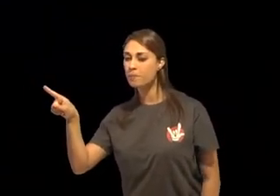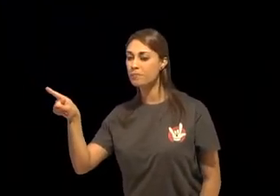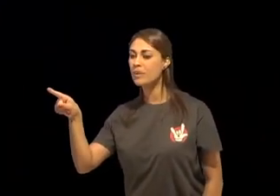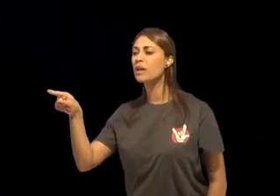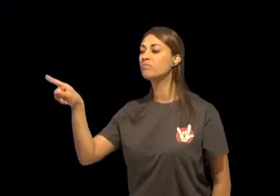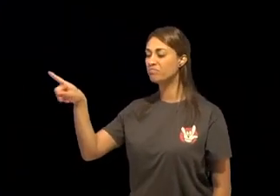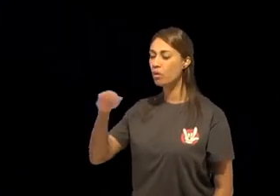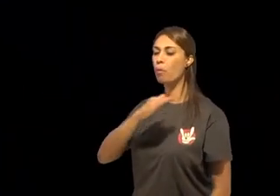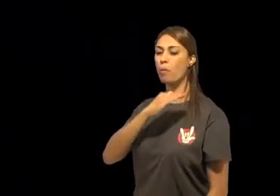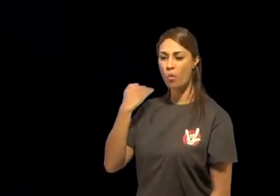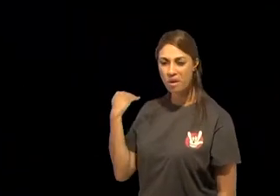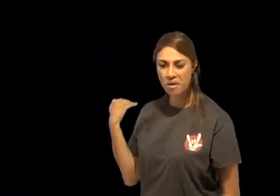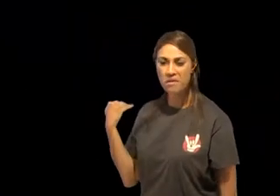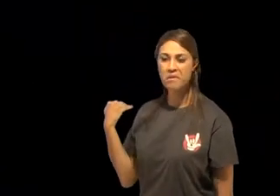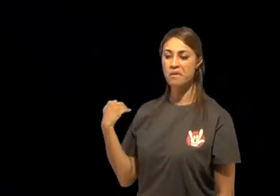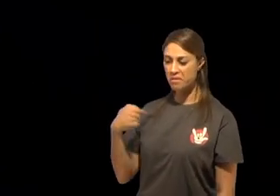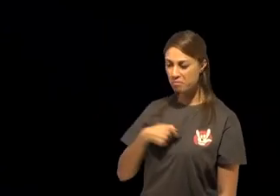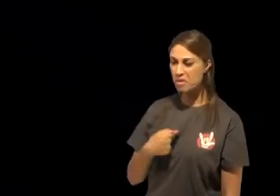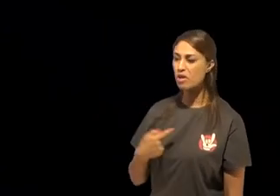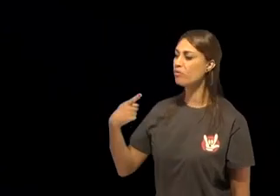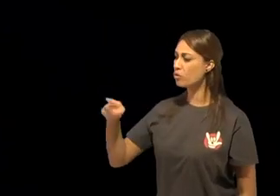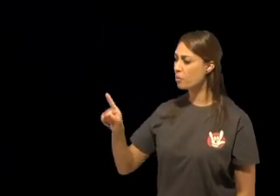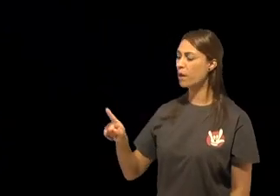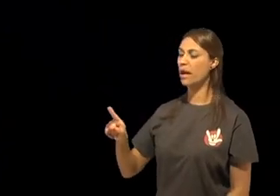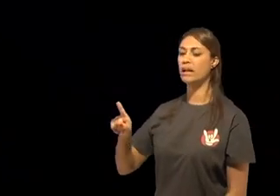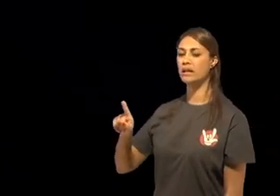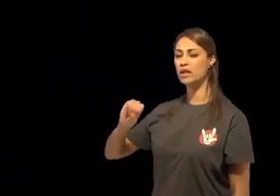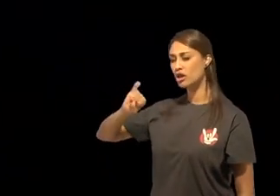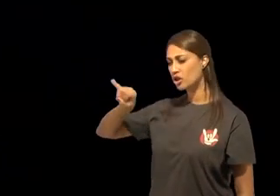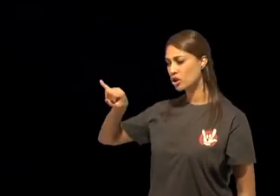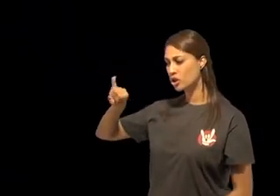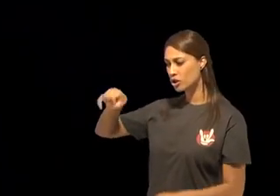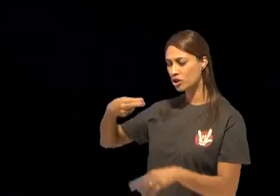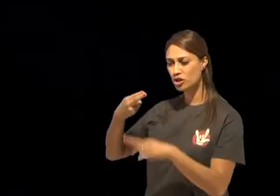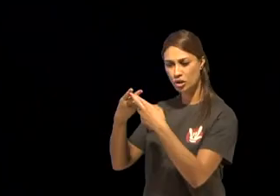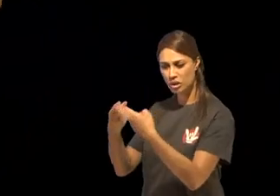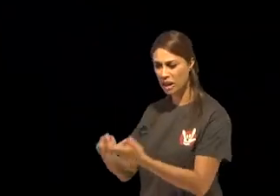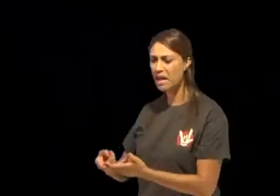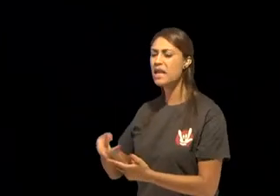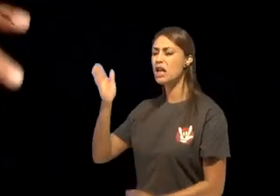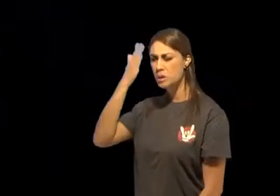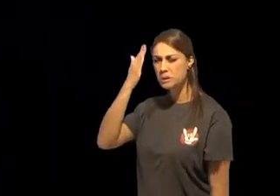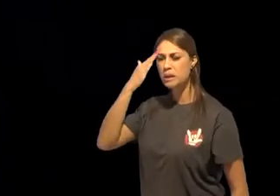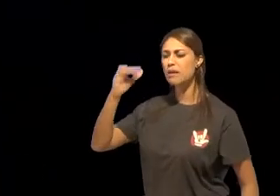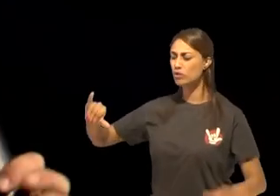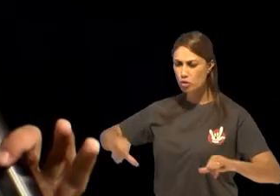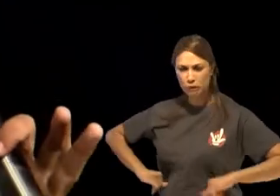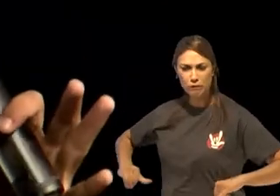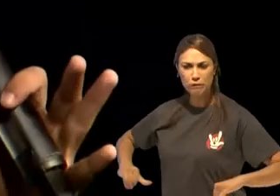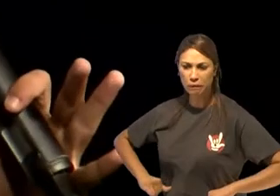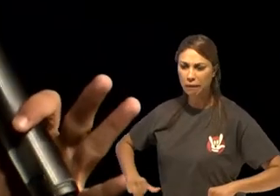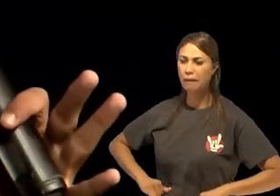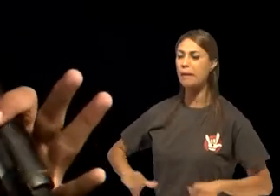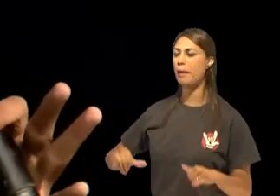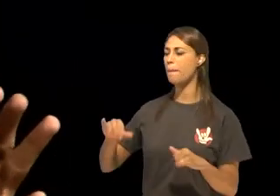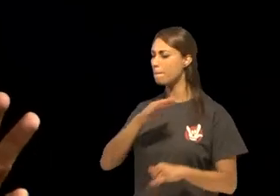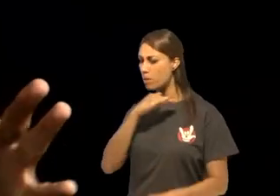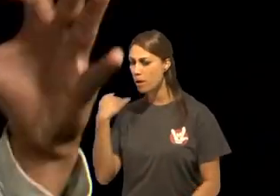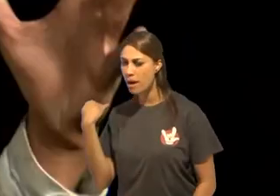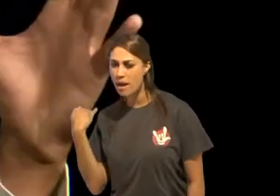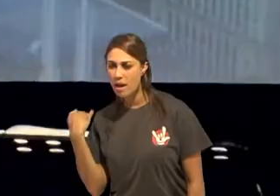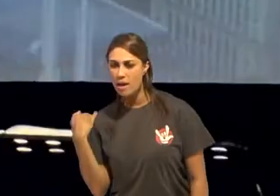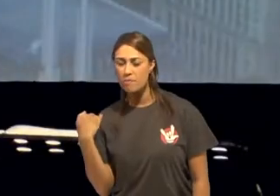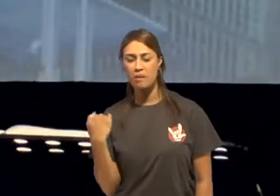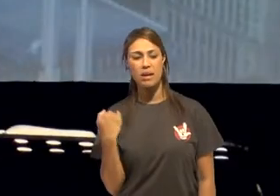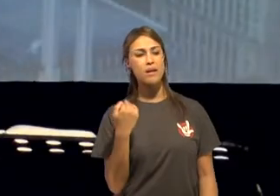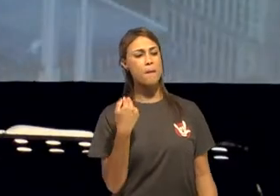morrer, eu vou para Jerusalém, eu sei o que me espera, é sofrimento, é dor, é morte. Pedro olha para Jesus e